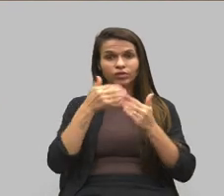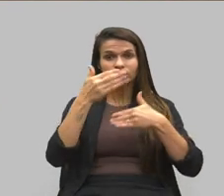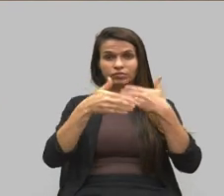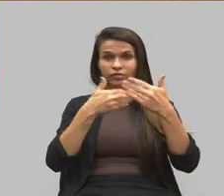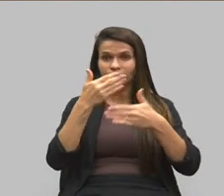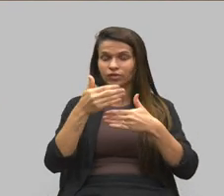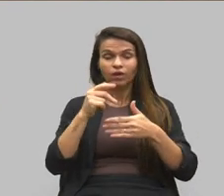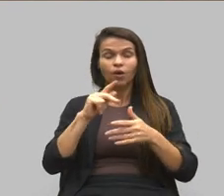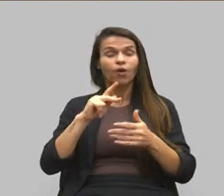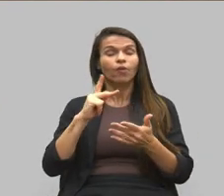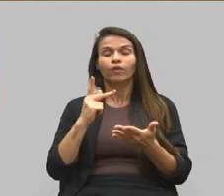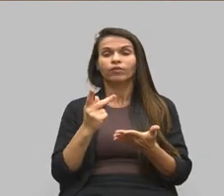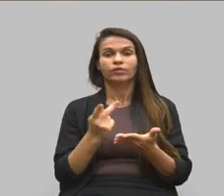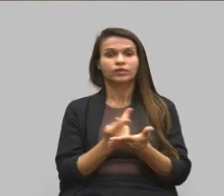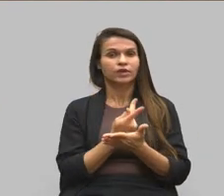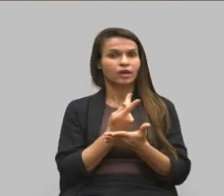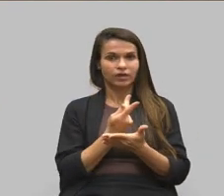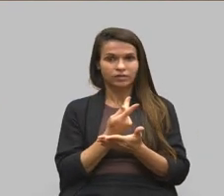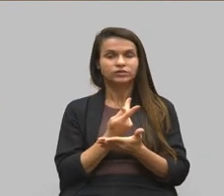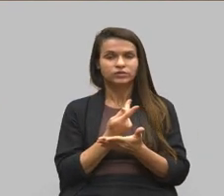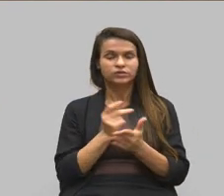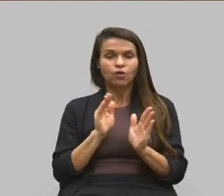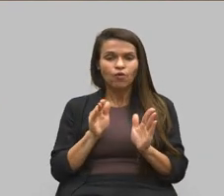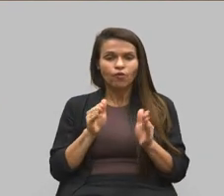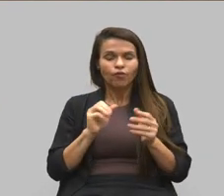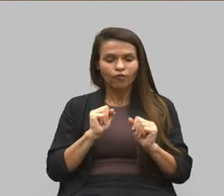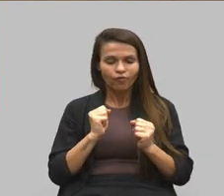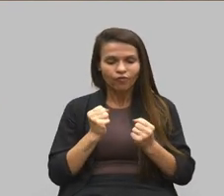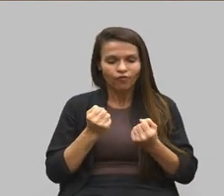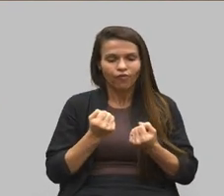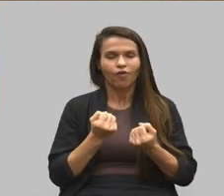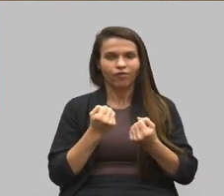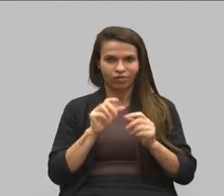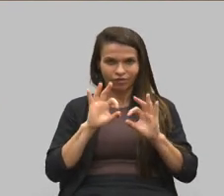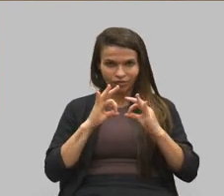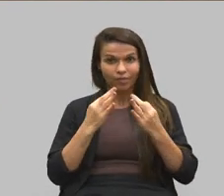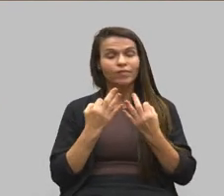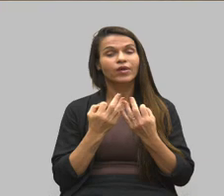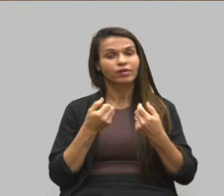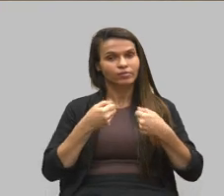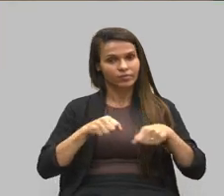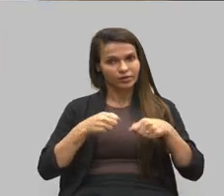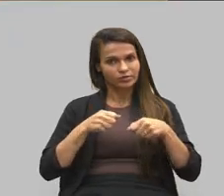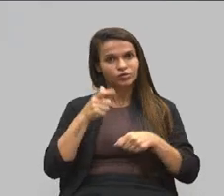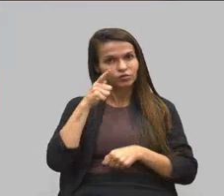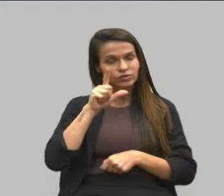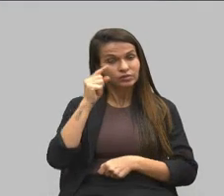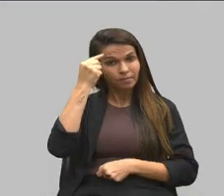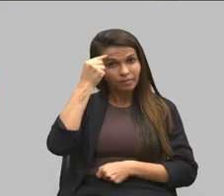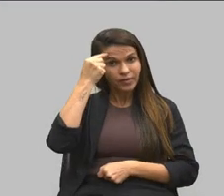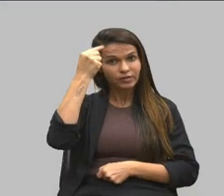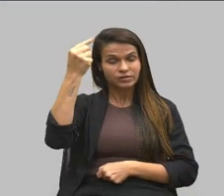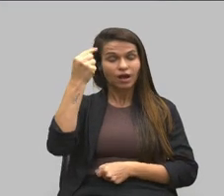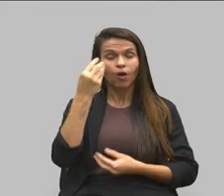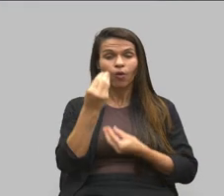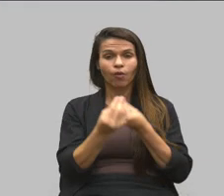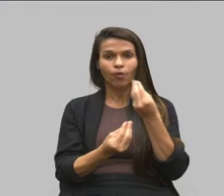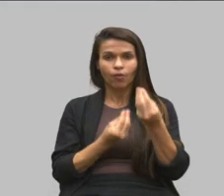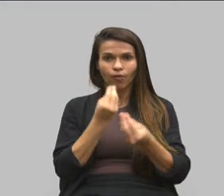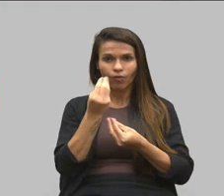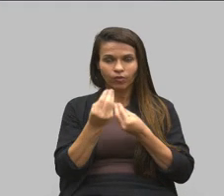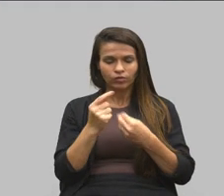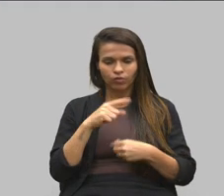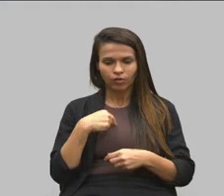não acontece sem a dedicação da família é preciso que a gente consiga pensar em como enquanto